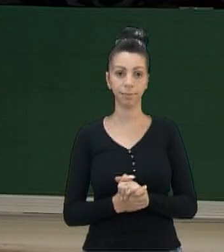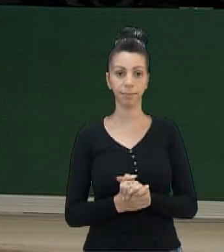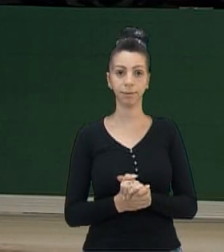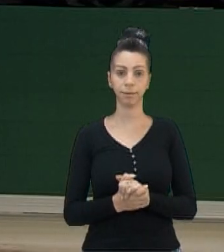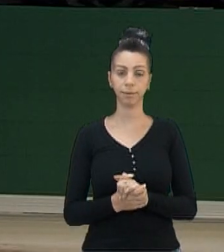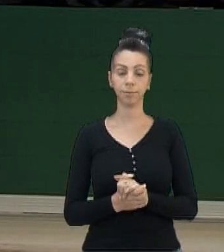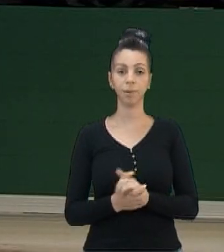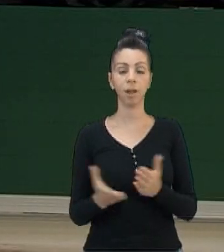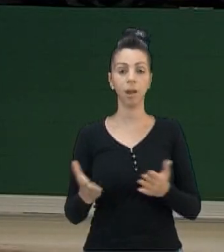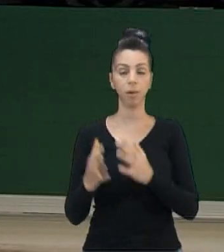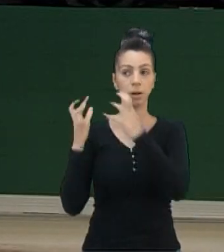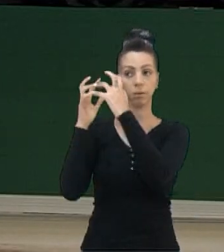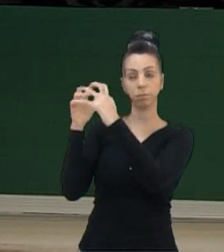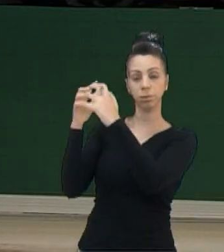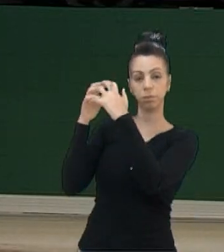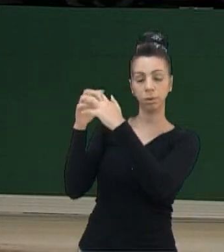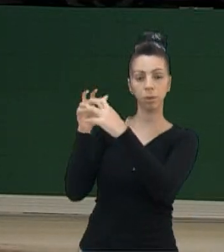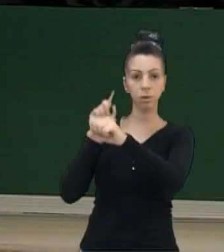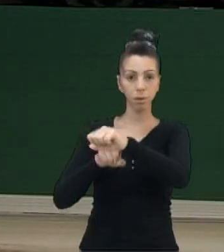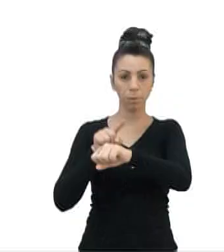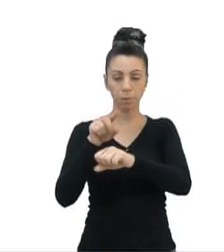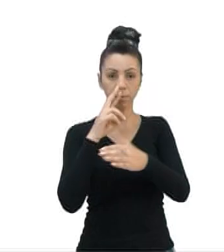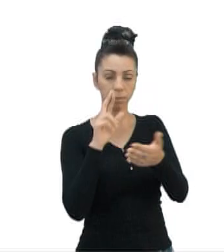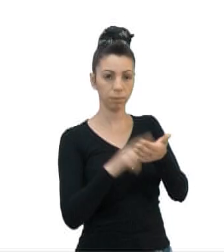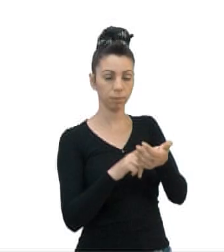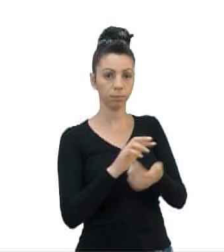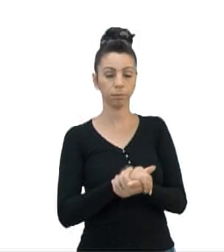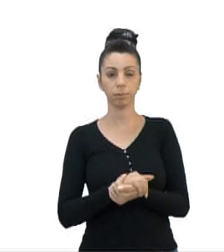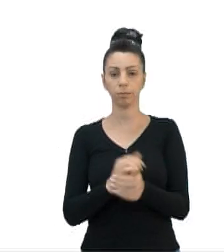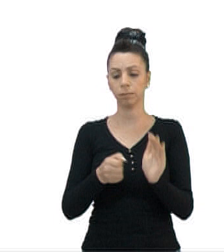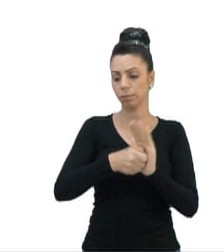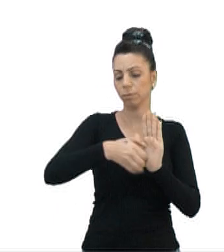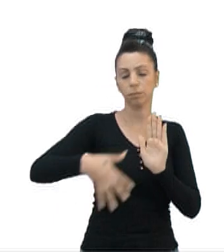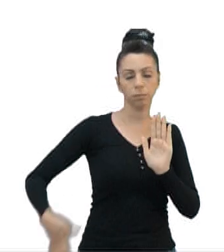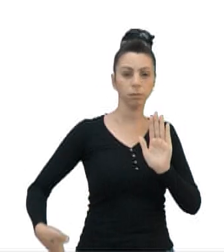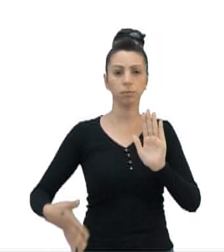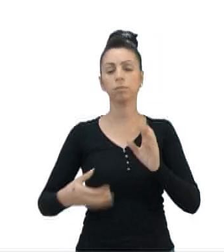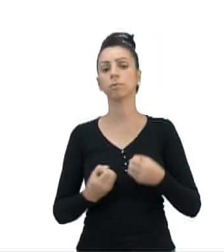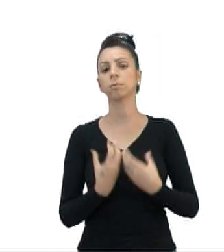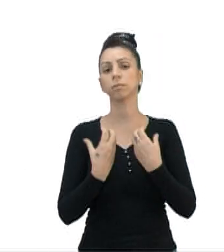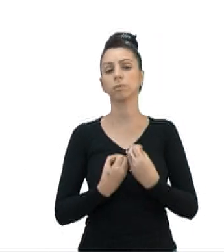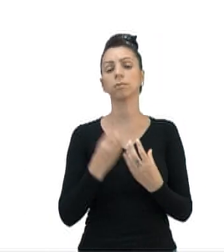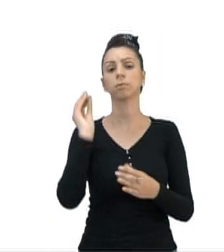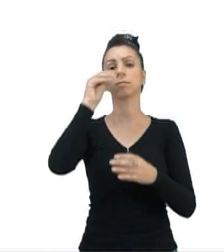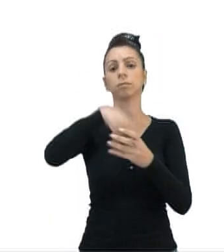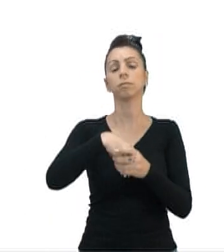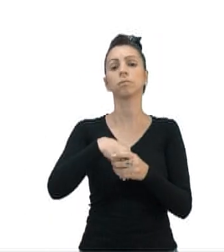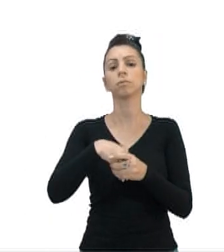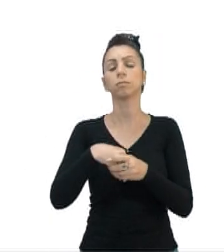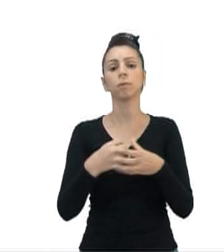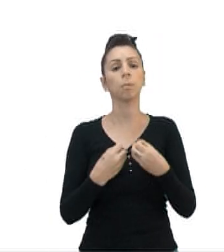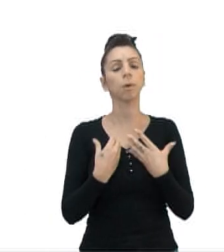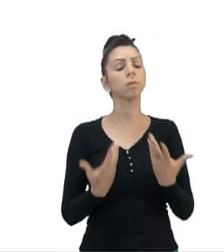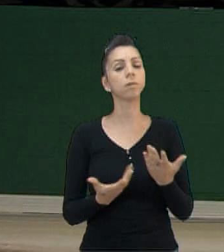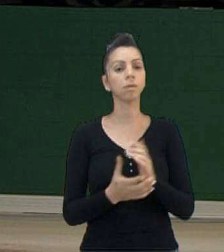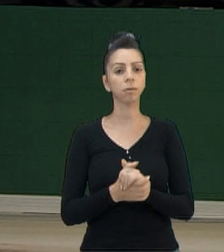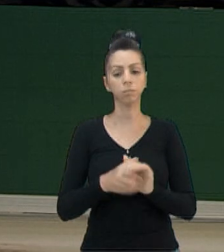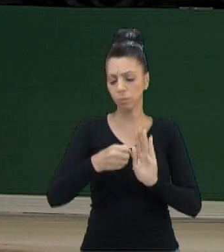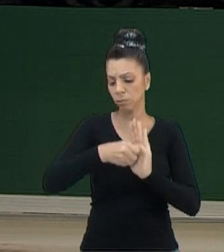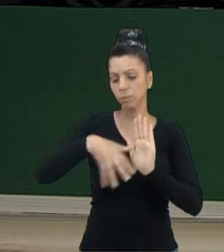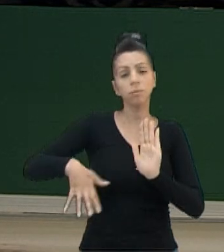vai ter tempo para responder. Qual a função das figuras de linguagem nos textos poéticos? Se a gente pensar que a figura de linguagem,